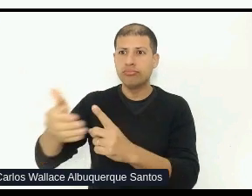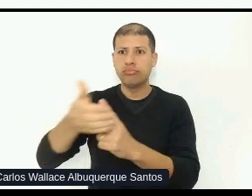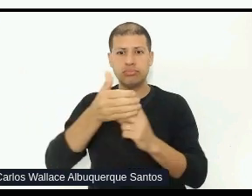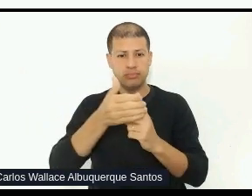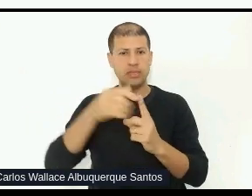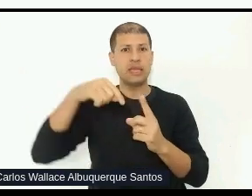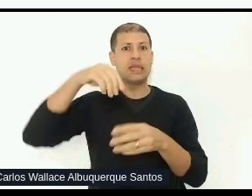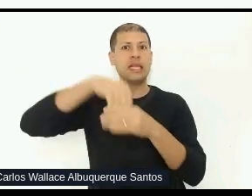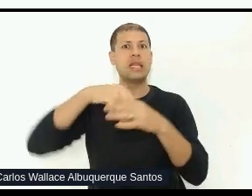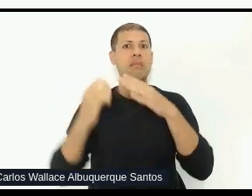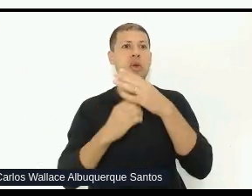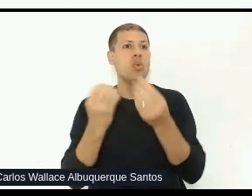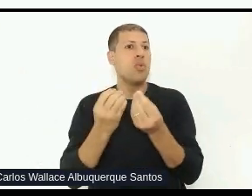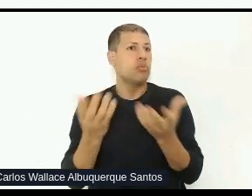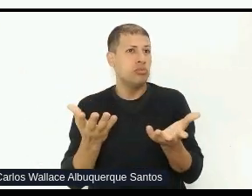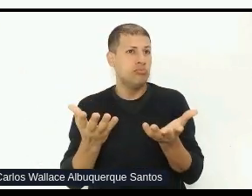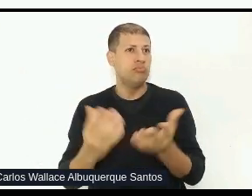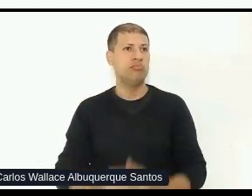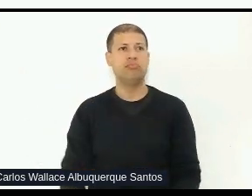Opa!